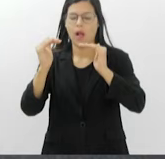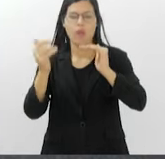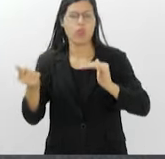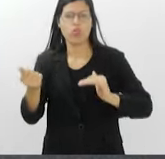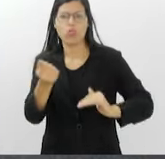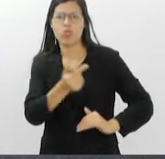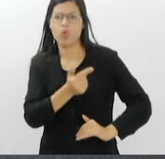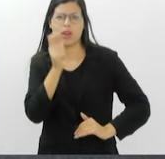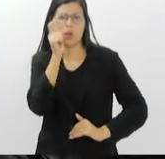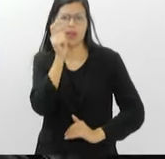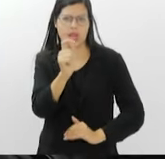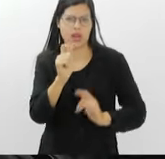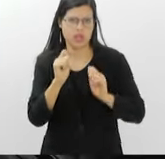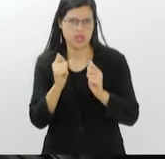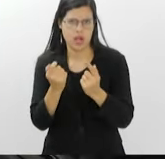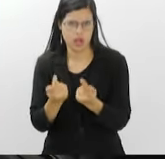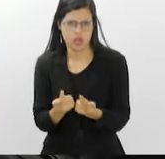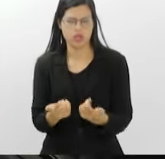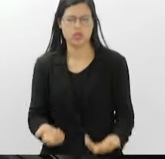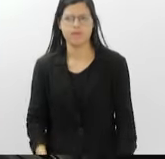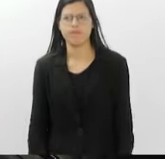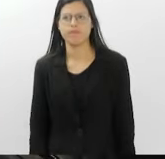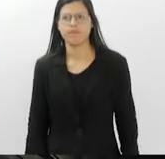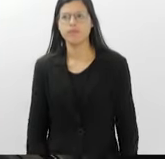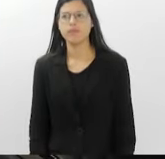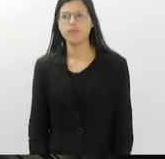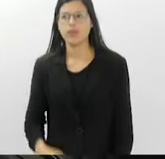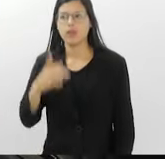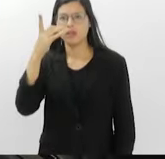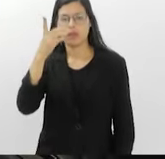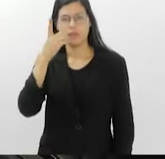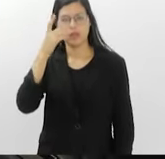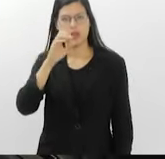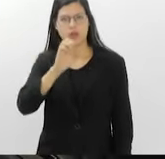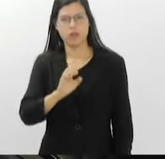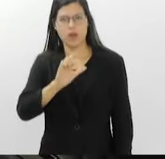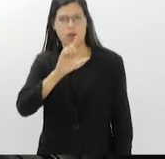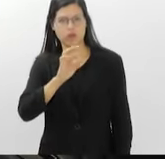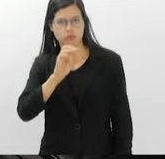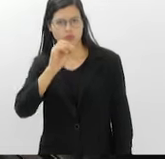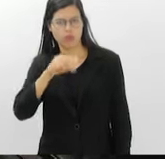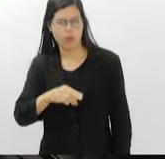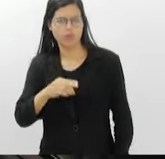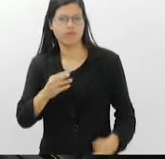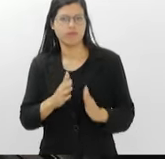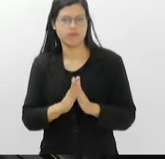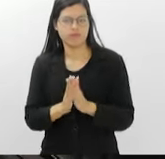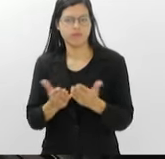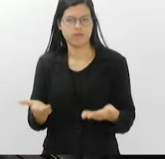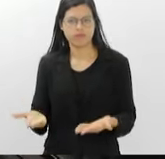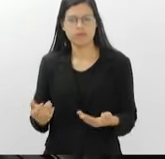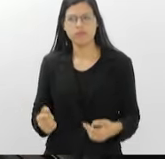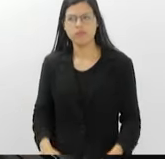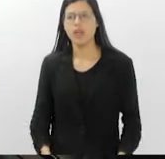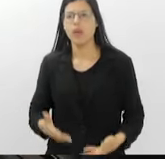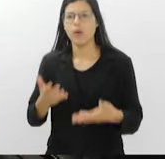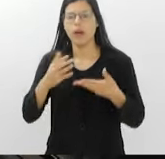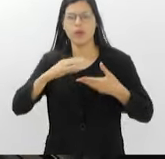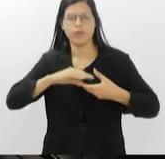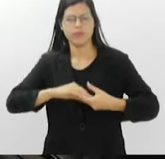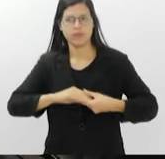Parlamento Fluminense. Presidente, pela obrigado, ordem. Deputado Elton Cristo, por favor. Quero cumprimentar aqui o presidente, Rodrigo